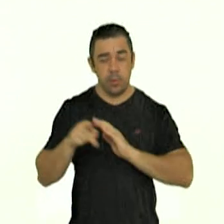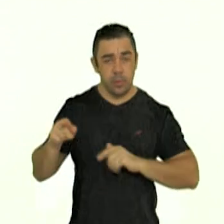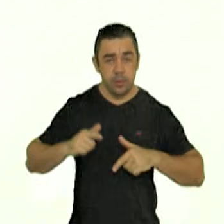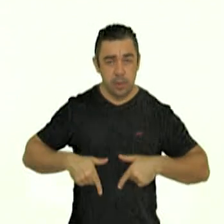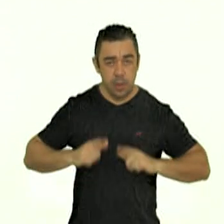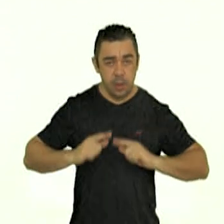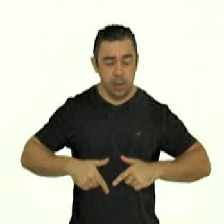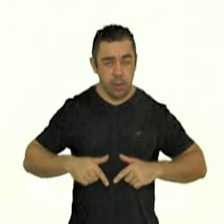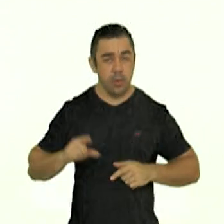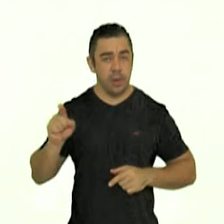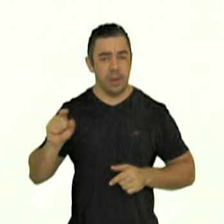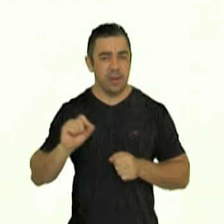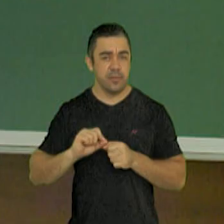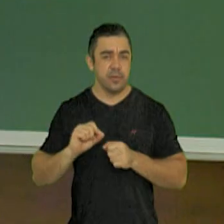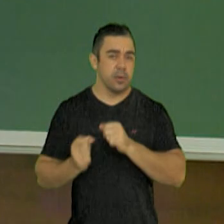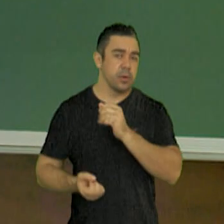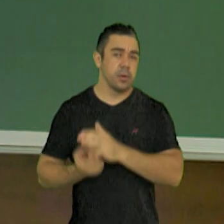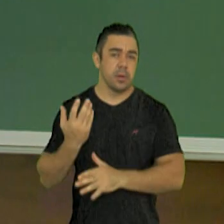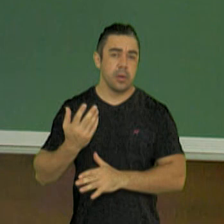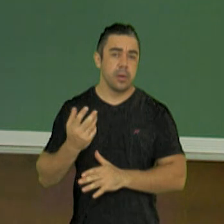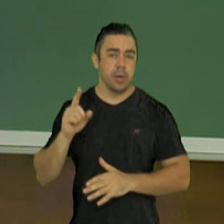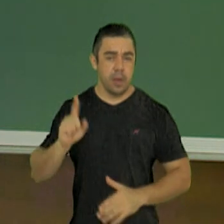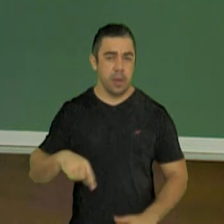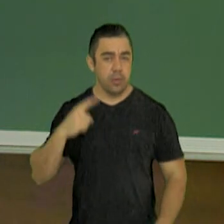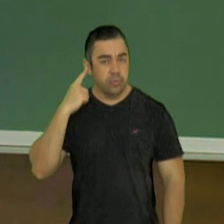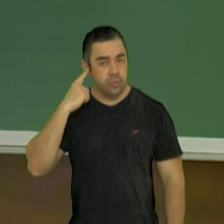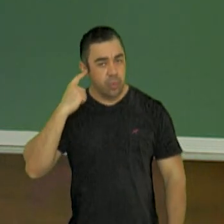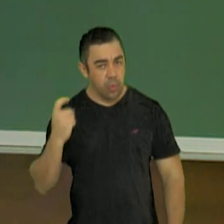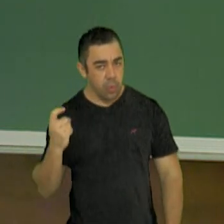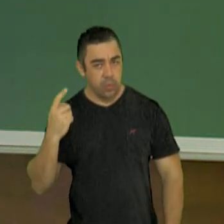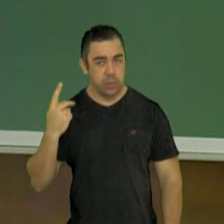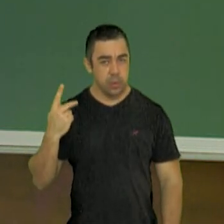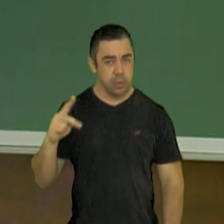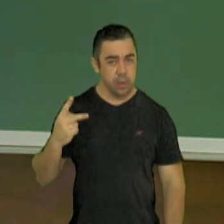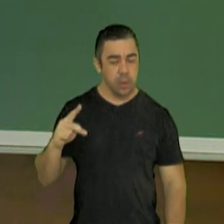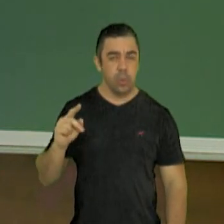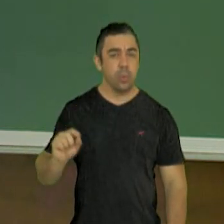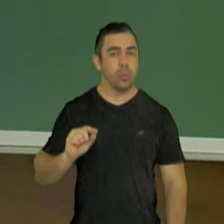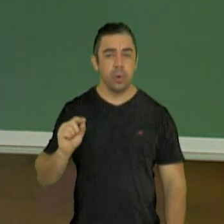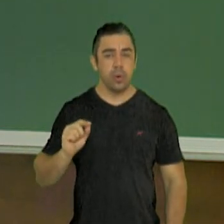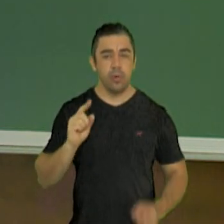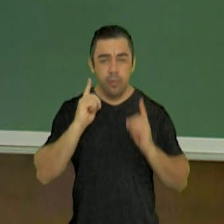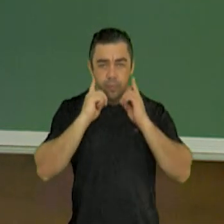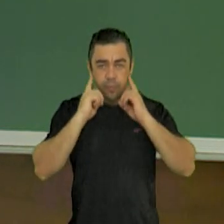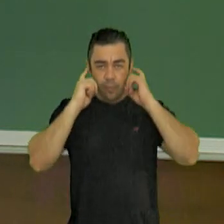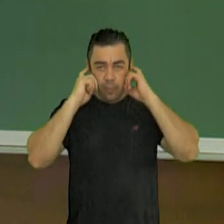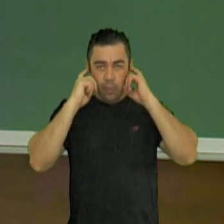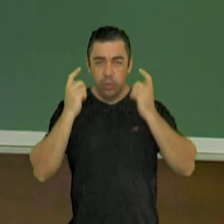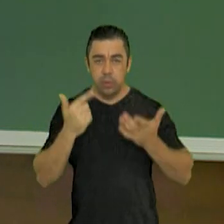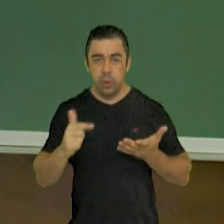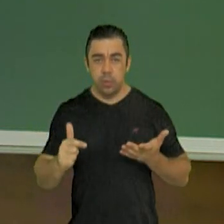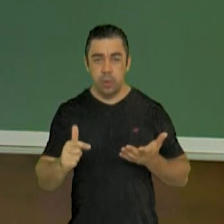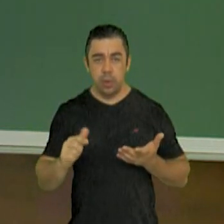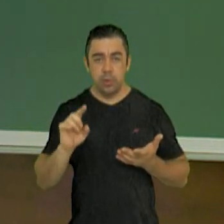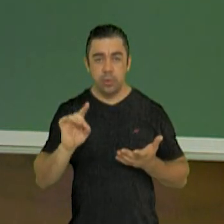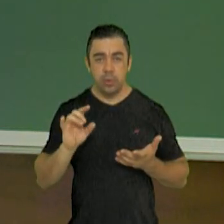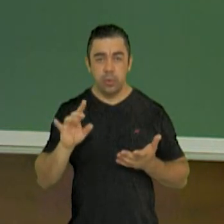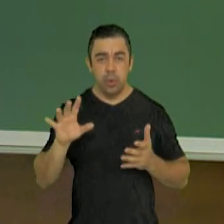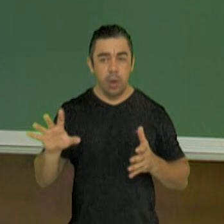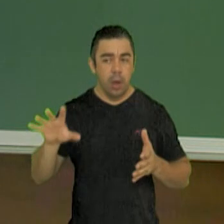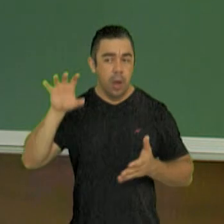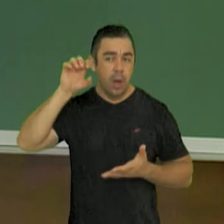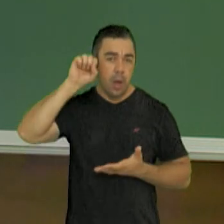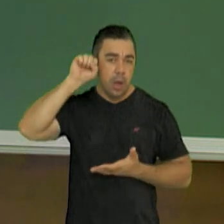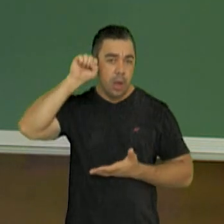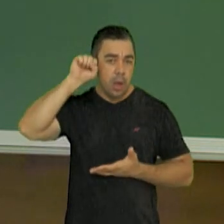desenvolveu um equipamento de som, de áudio, que o fone de ouvido não existe. Você vai captar o